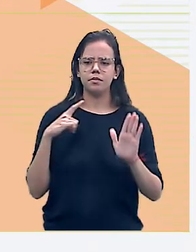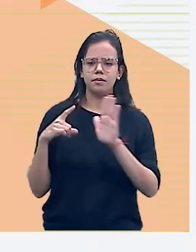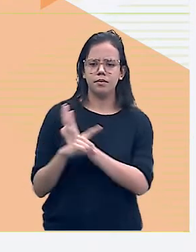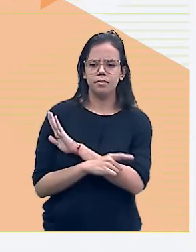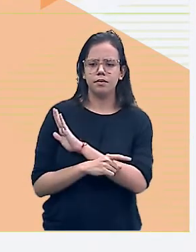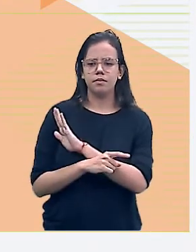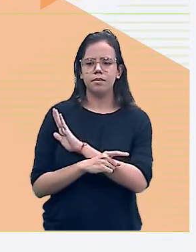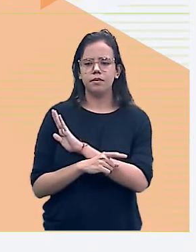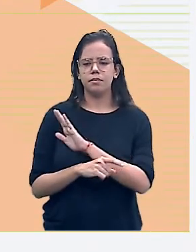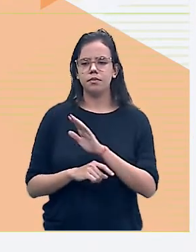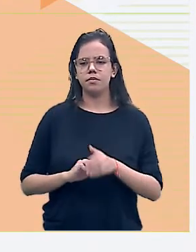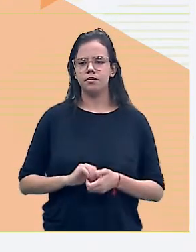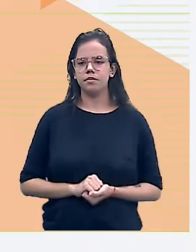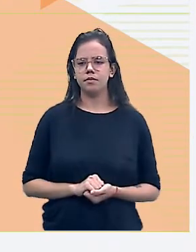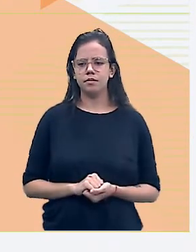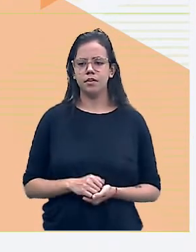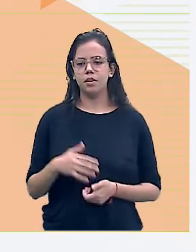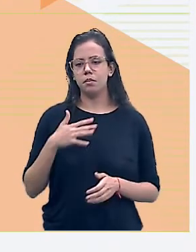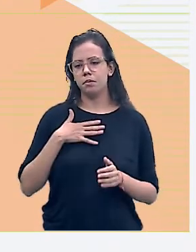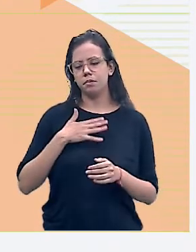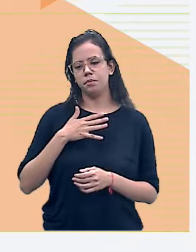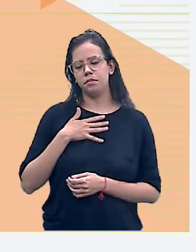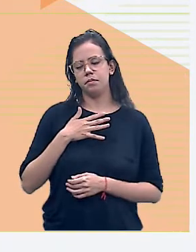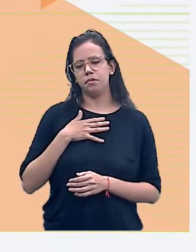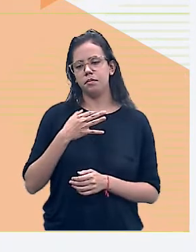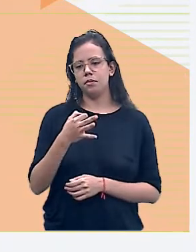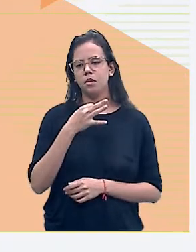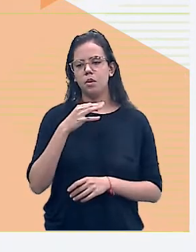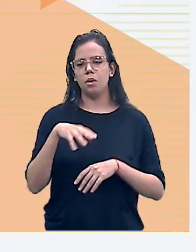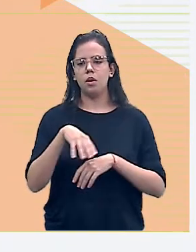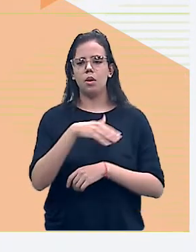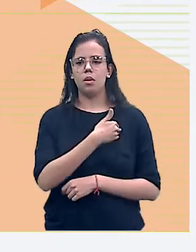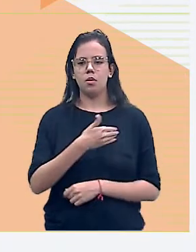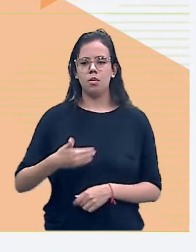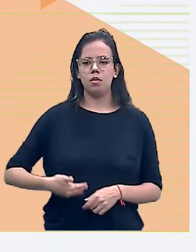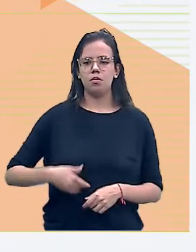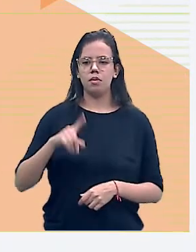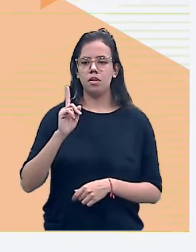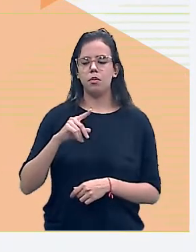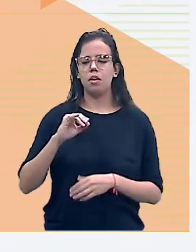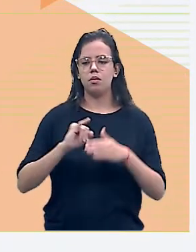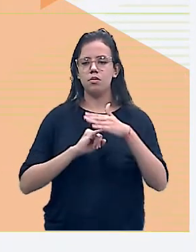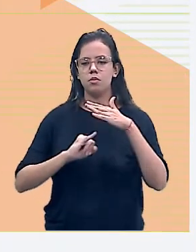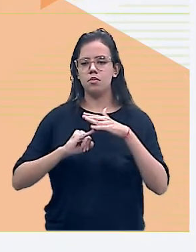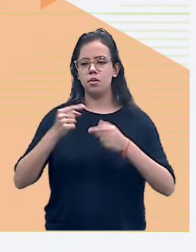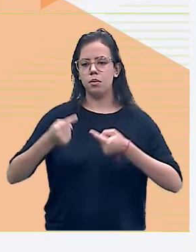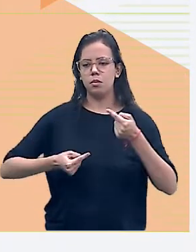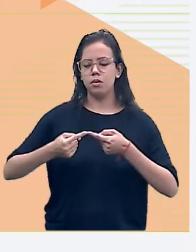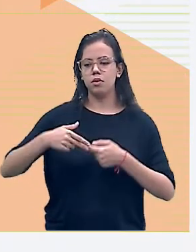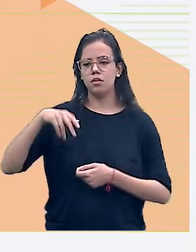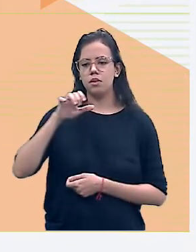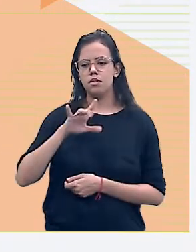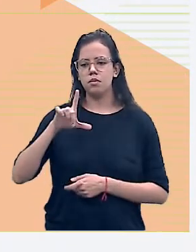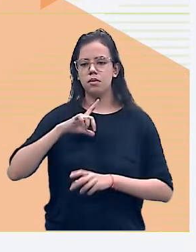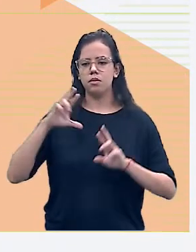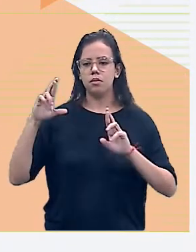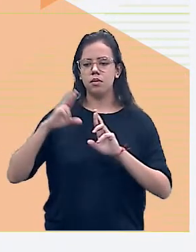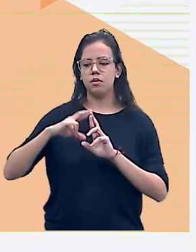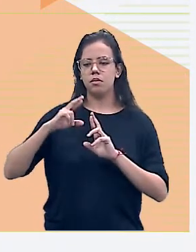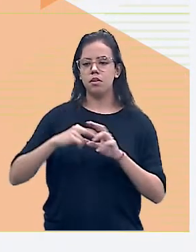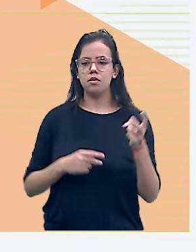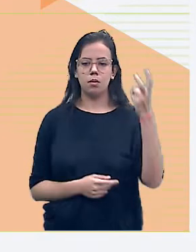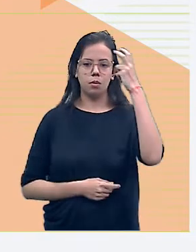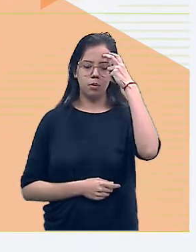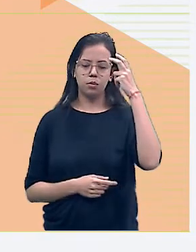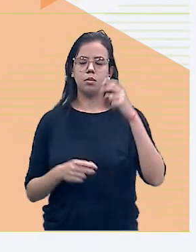da Aline no meu ponto de vista o estado uma instituição política e Nação refere-se a cultura um povo que pertence a uma relação entre estado e Nação